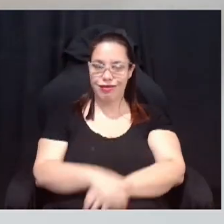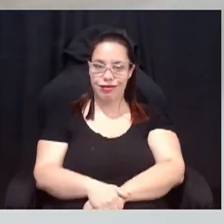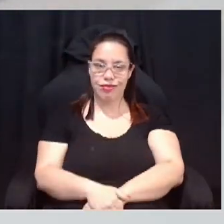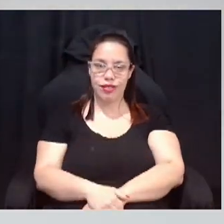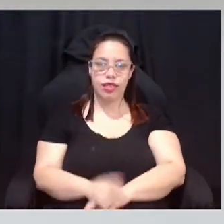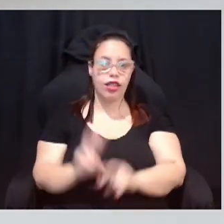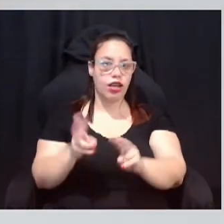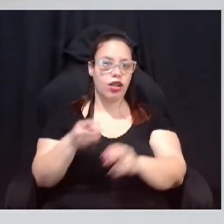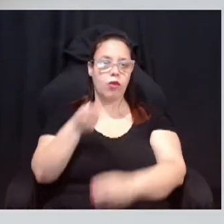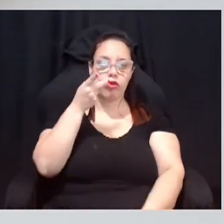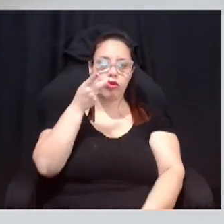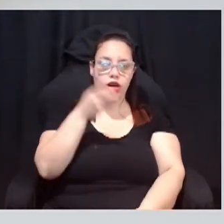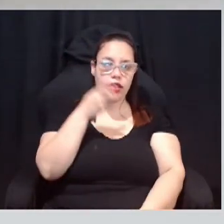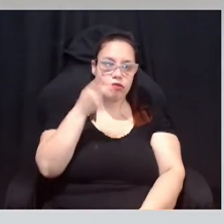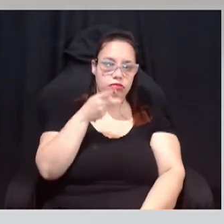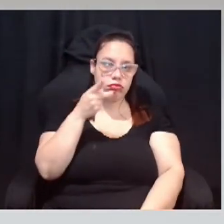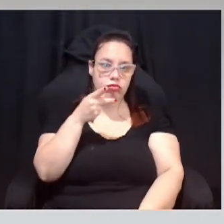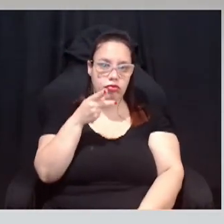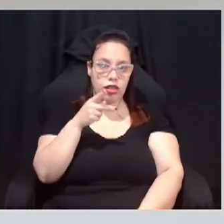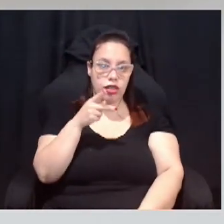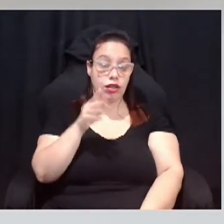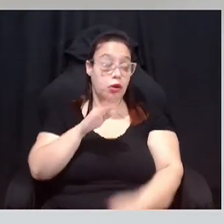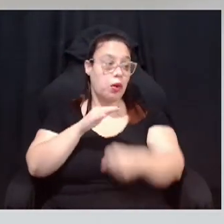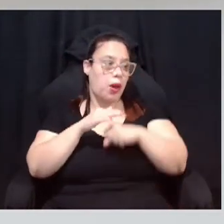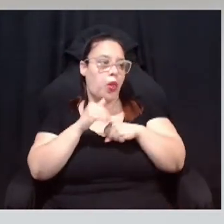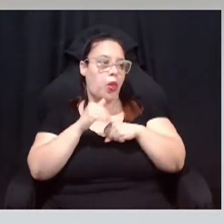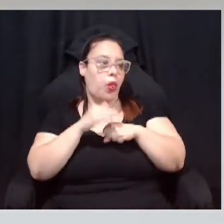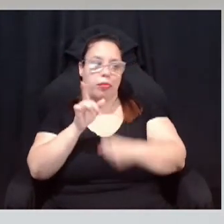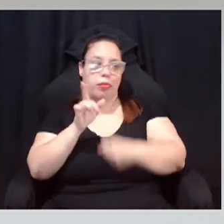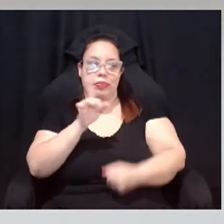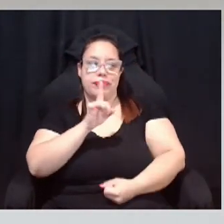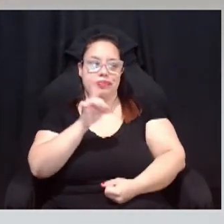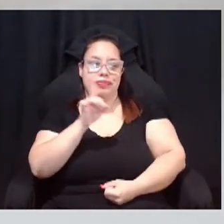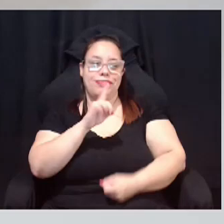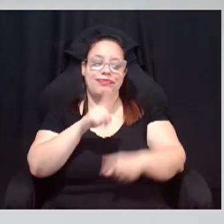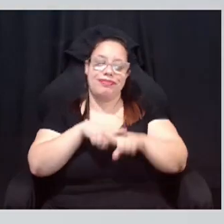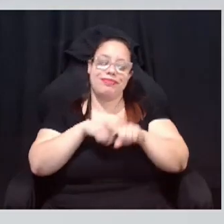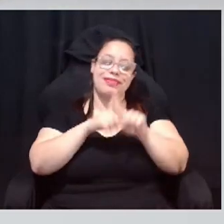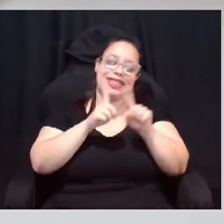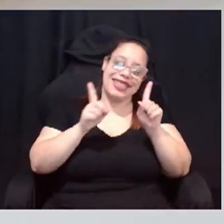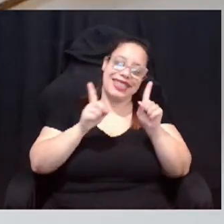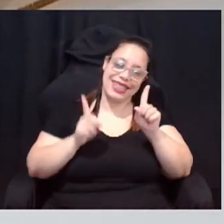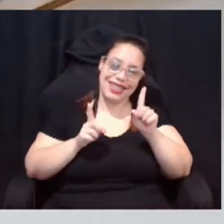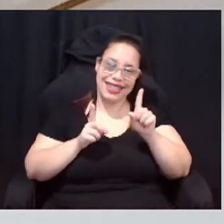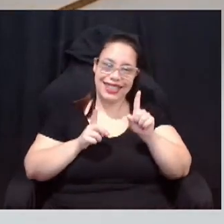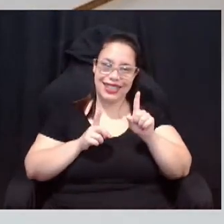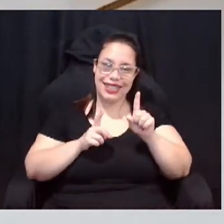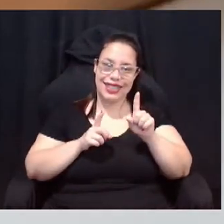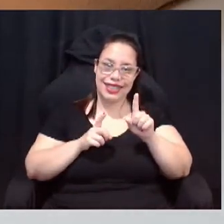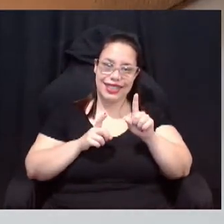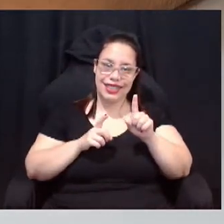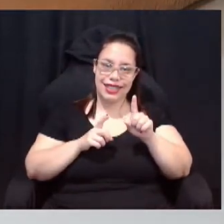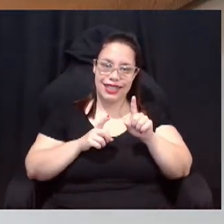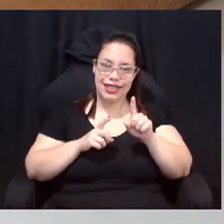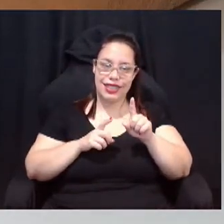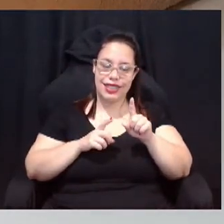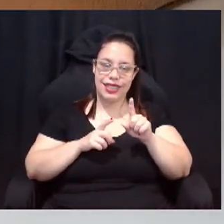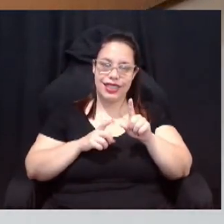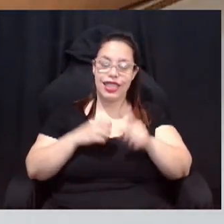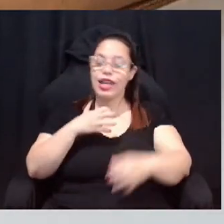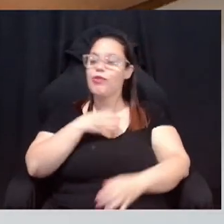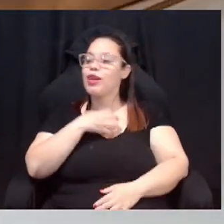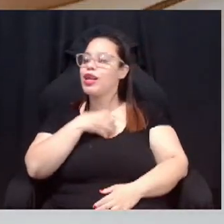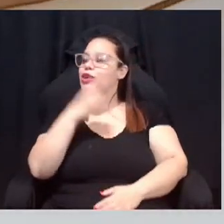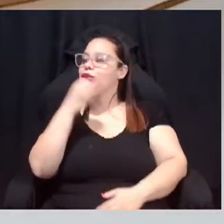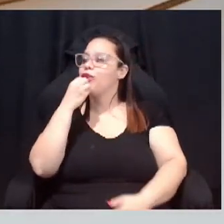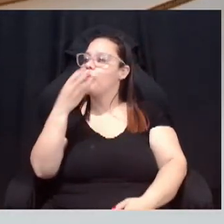assim, não é puxando o saco, não, mas tem uma fala, assim, de que eu me sinto tão bem quando eu faço,